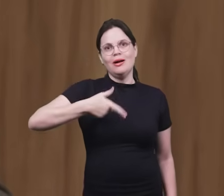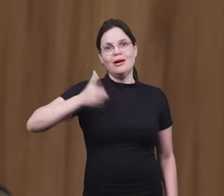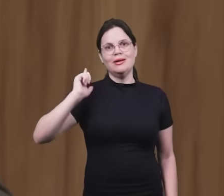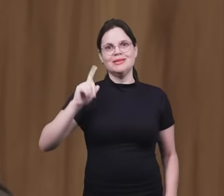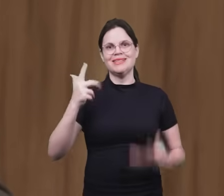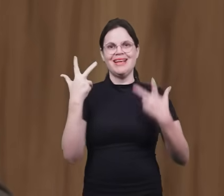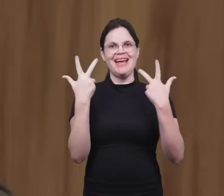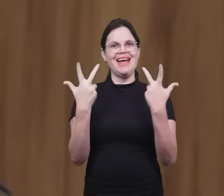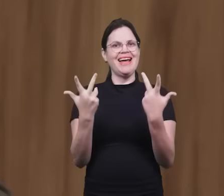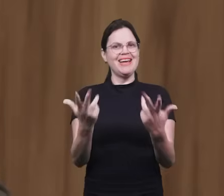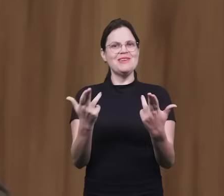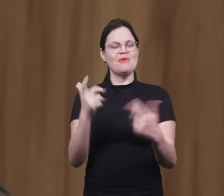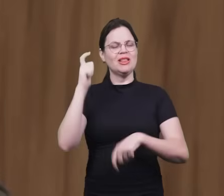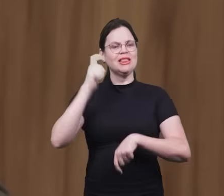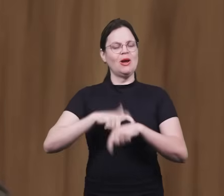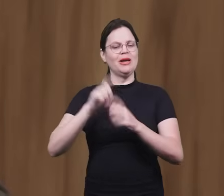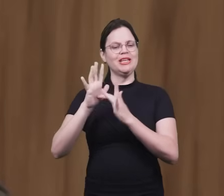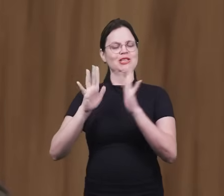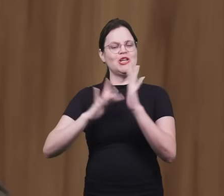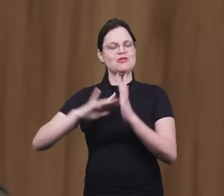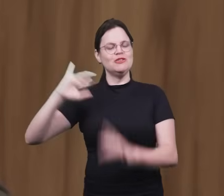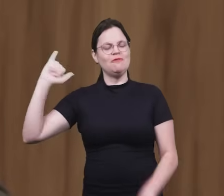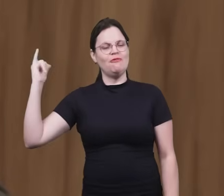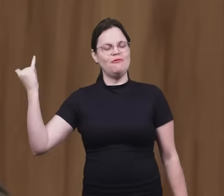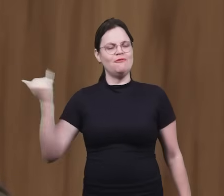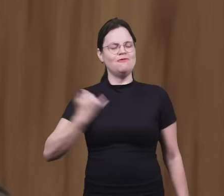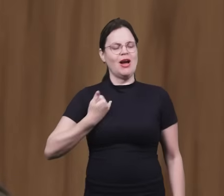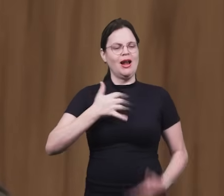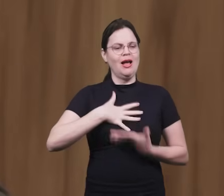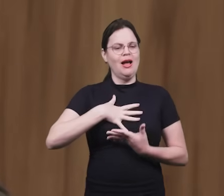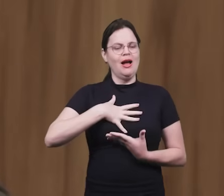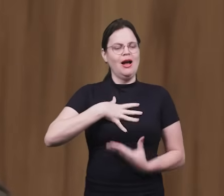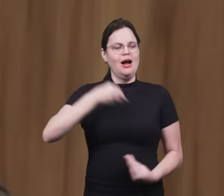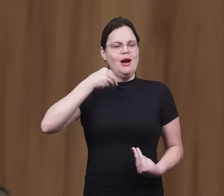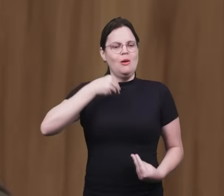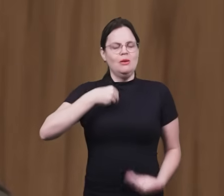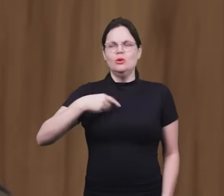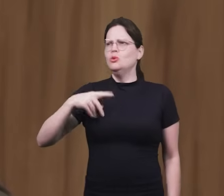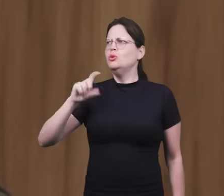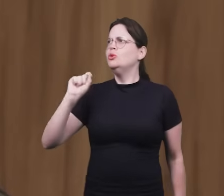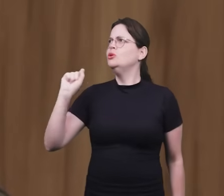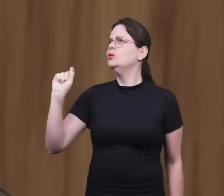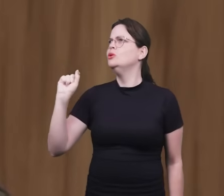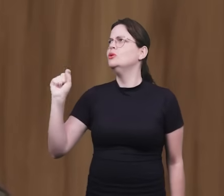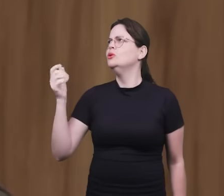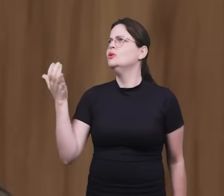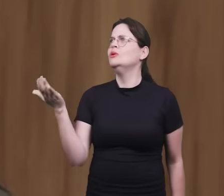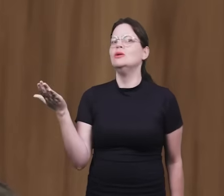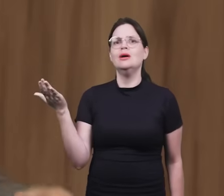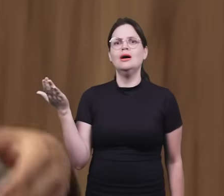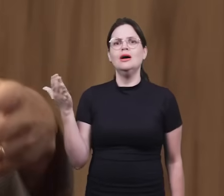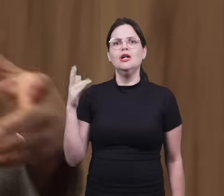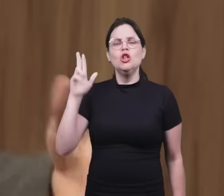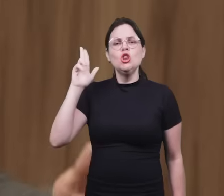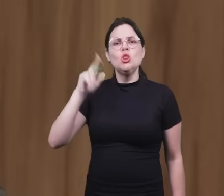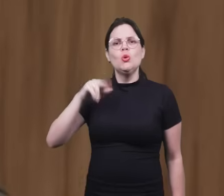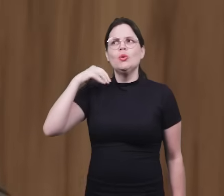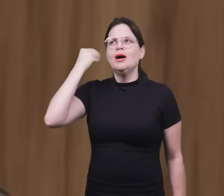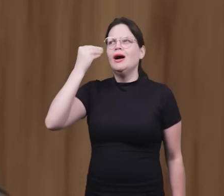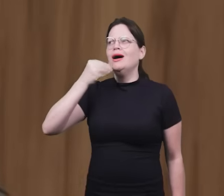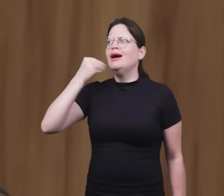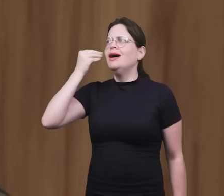encontramos Jesus, a nossa alma, o nosso coração usa a mesma expressão, o que é isso? Eu nunca provei algo